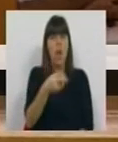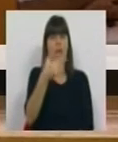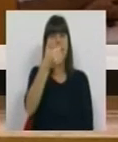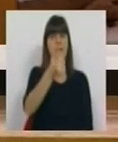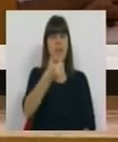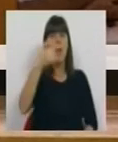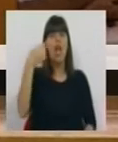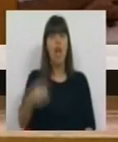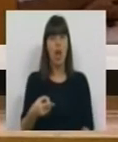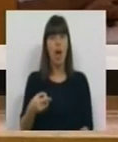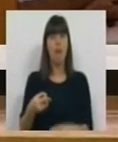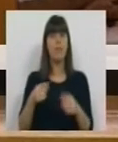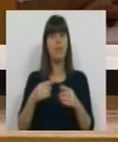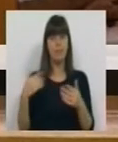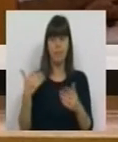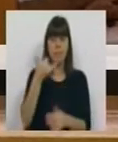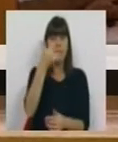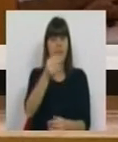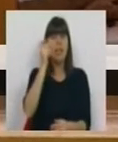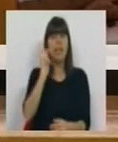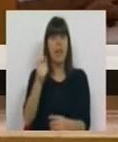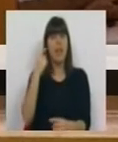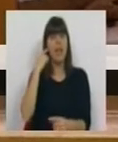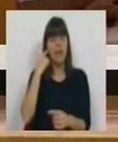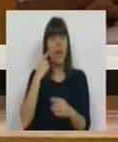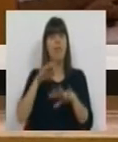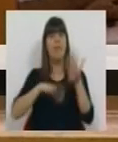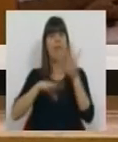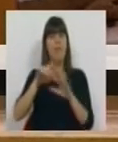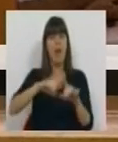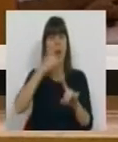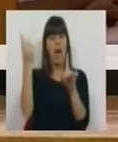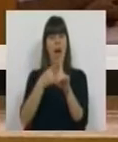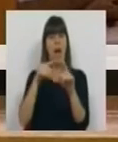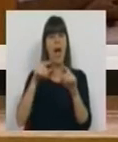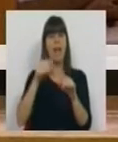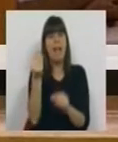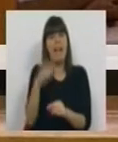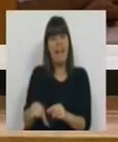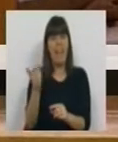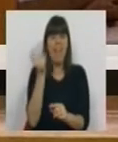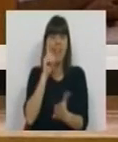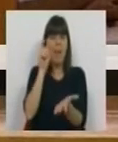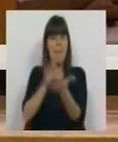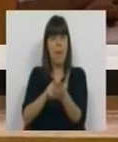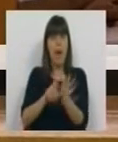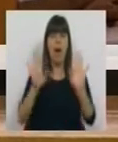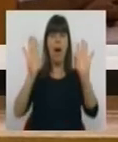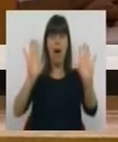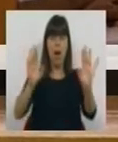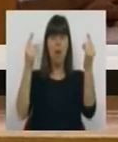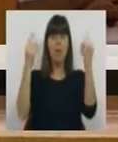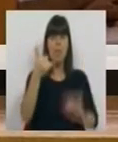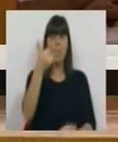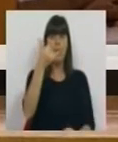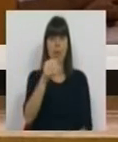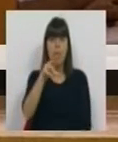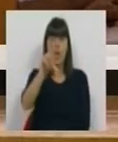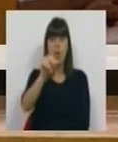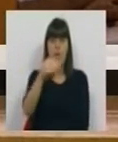setembro de 1959 e, passados 20 anos, foi celebrado o Ano Internacional da Criança. Contudo, só a